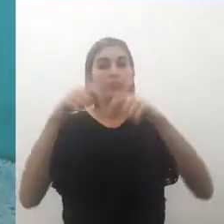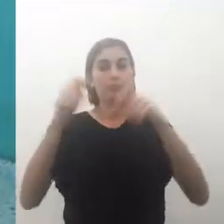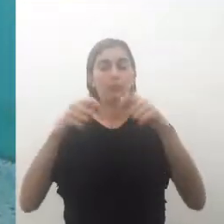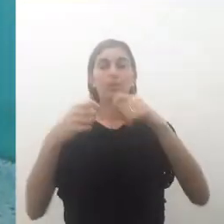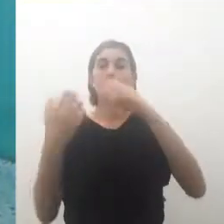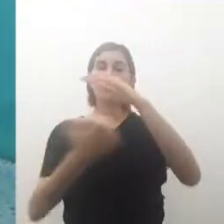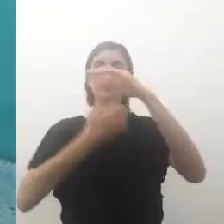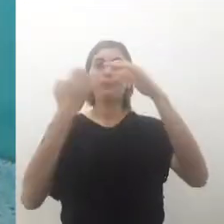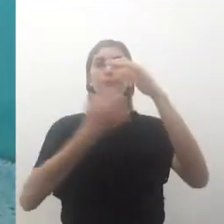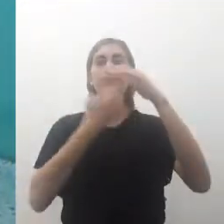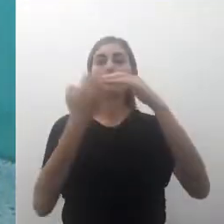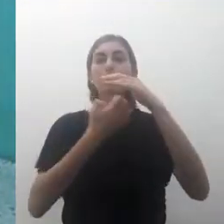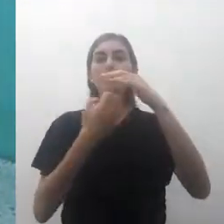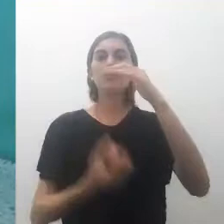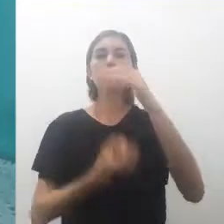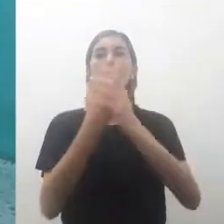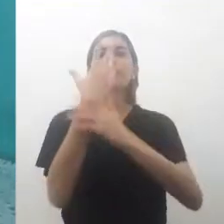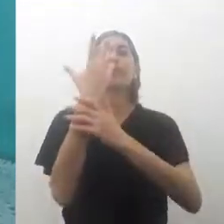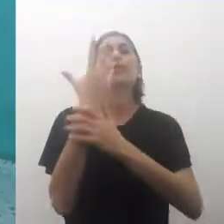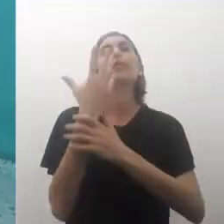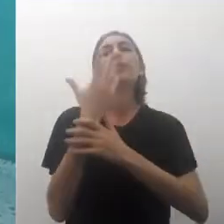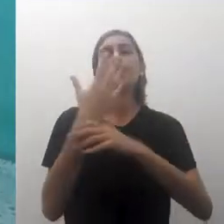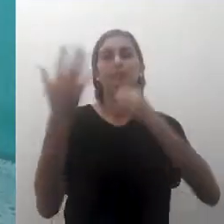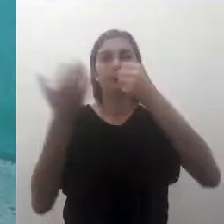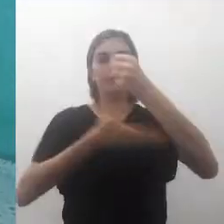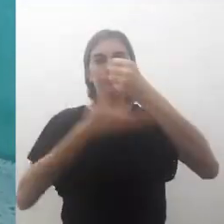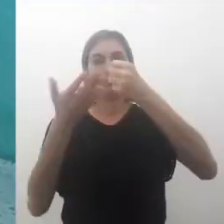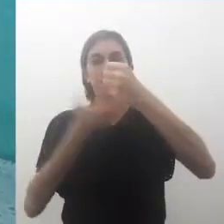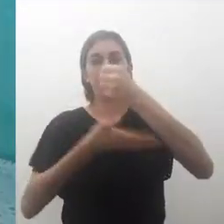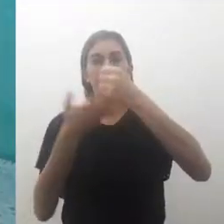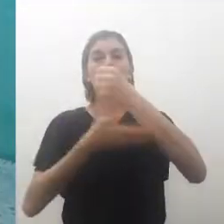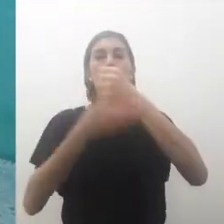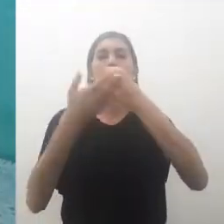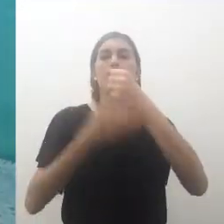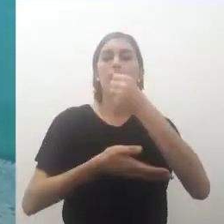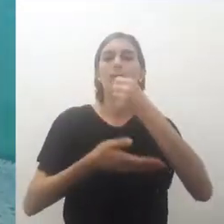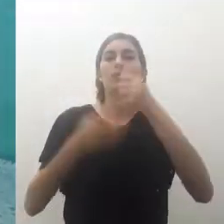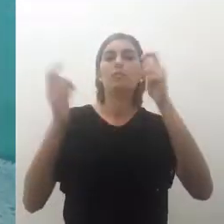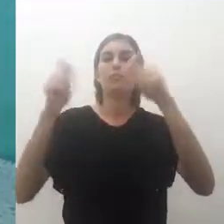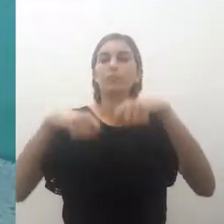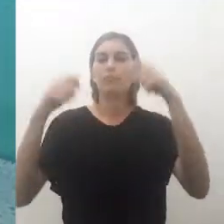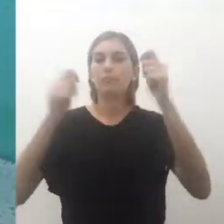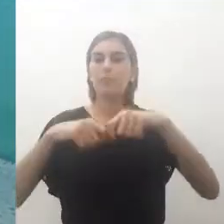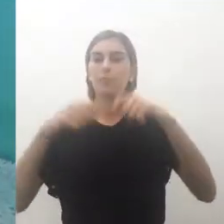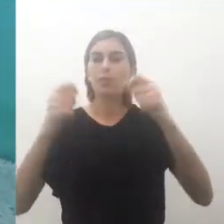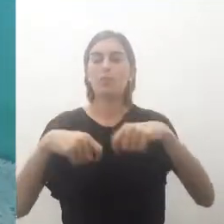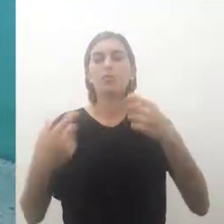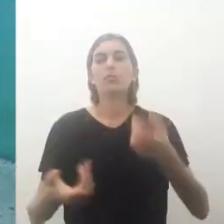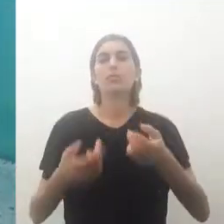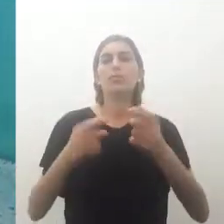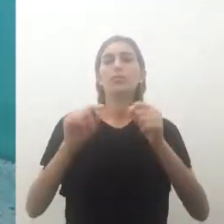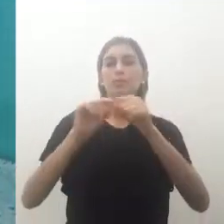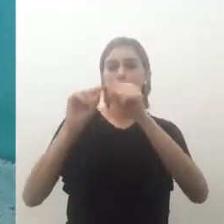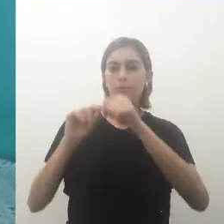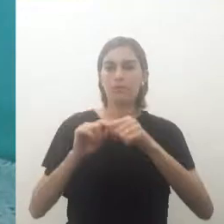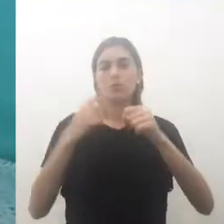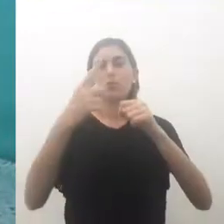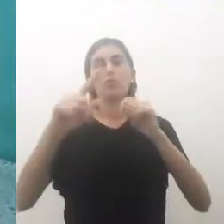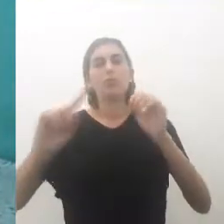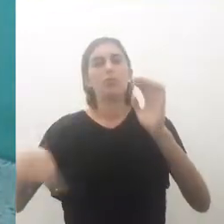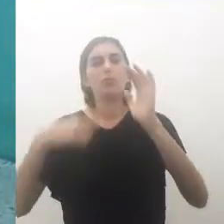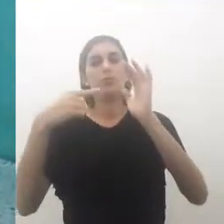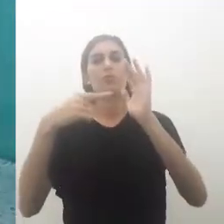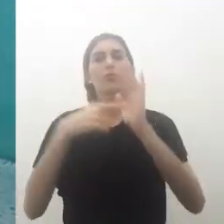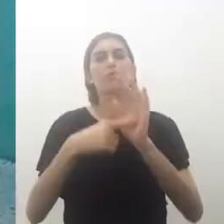elas dão condição de a empresa criar uma base, um chão para que possa inclinar